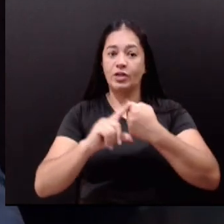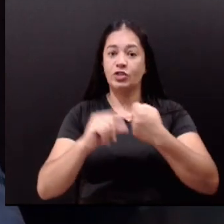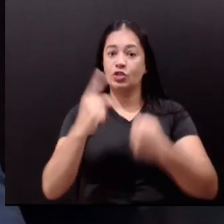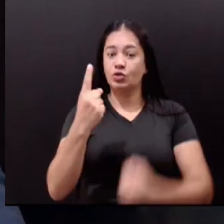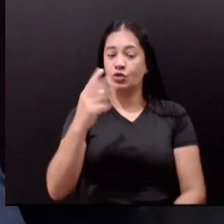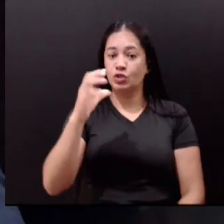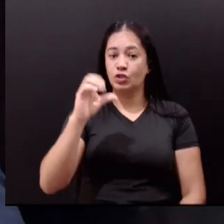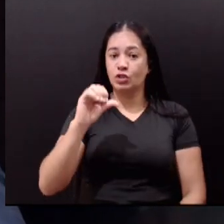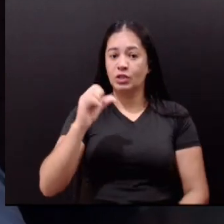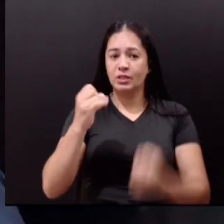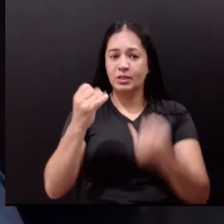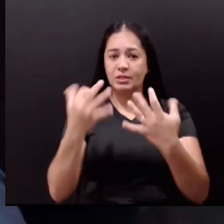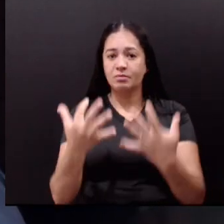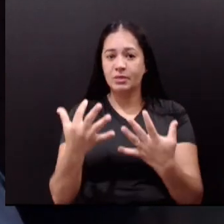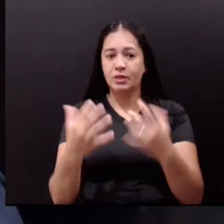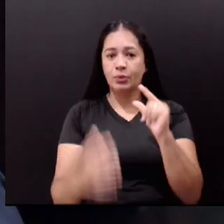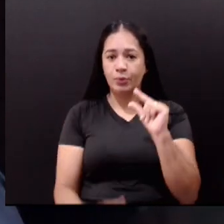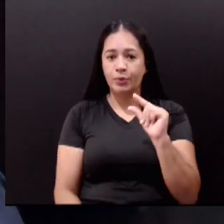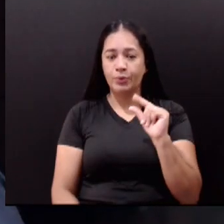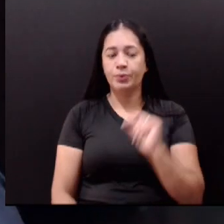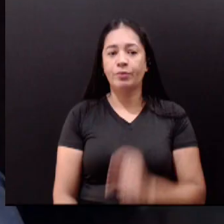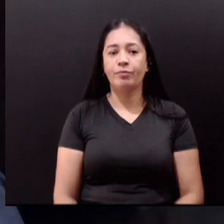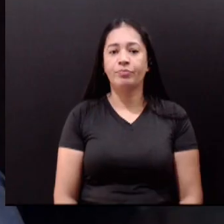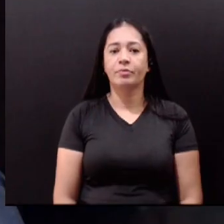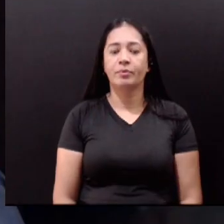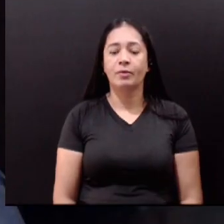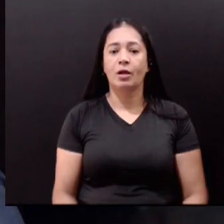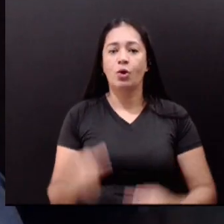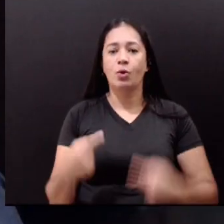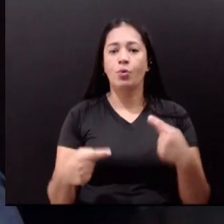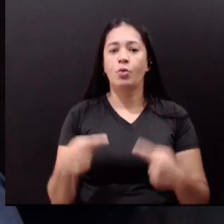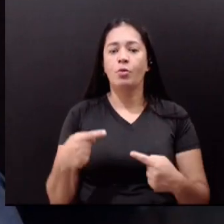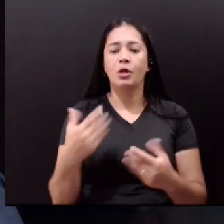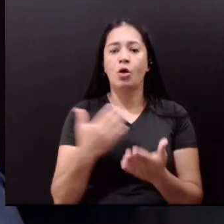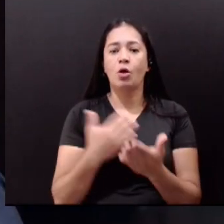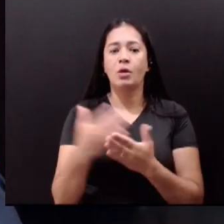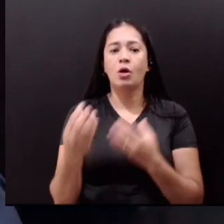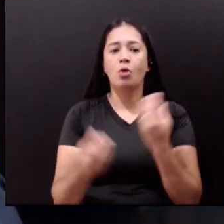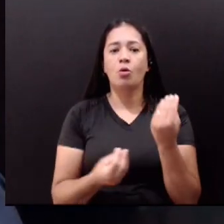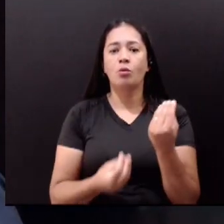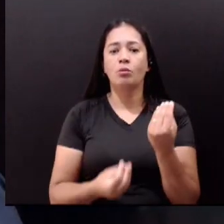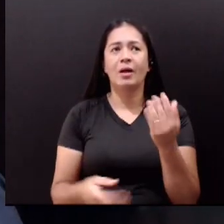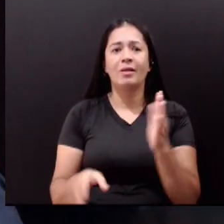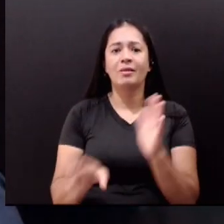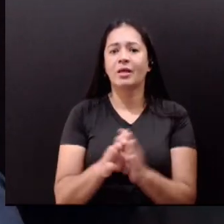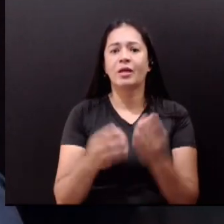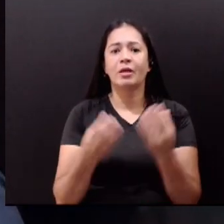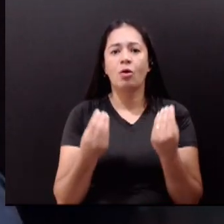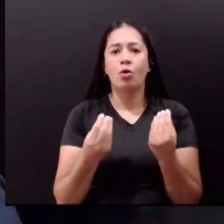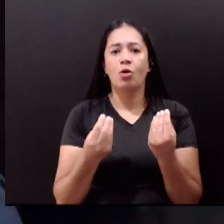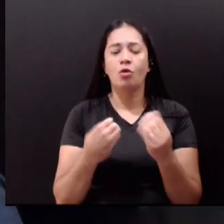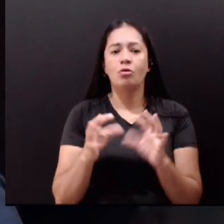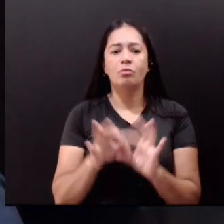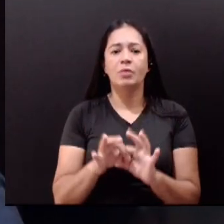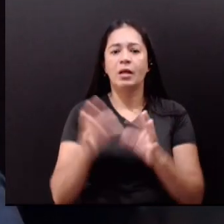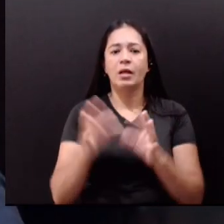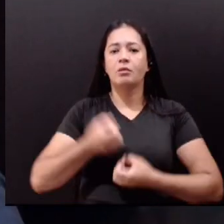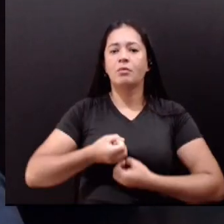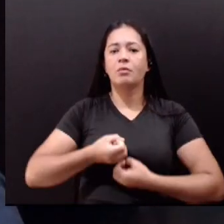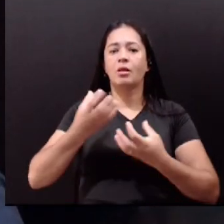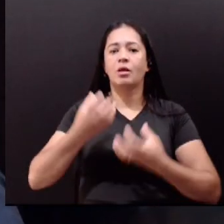né. Esse debate entre, assim, até que ponto é liberdade de expressão e até que ponto é